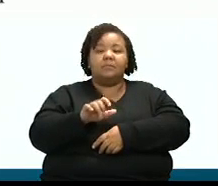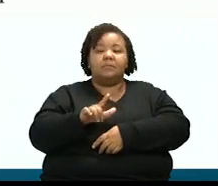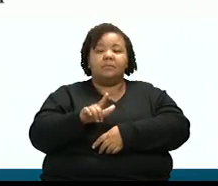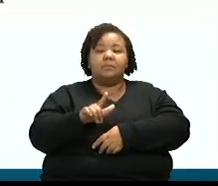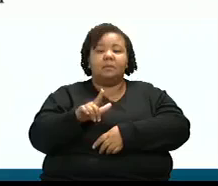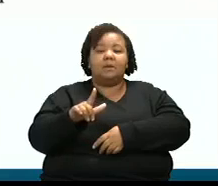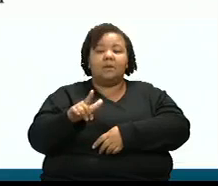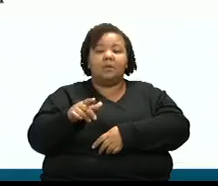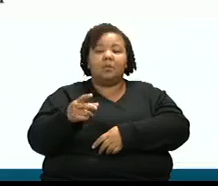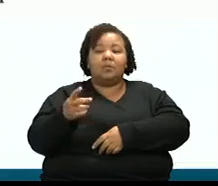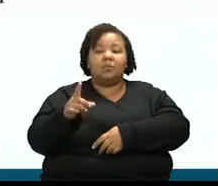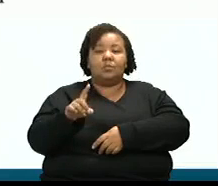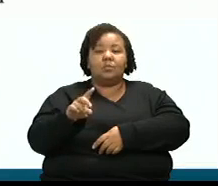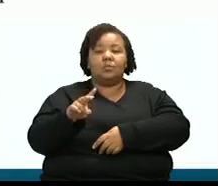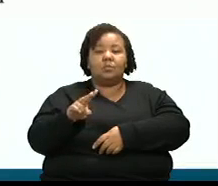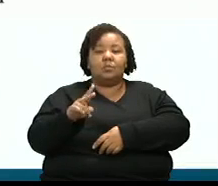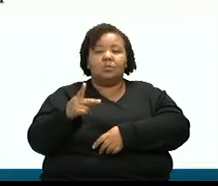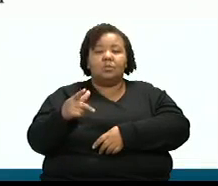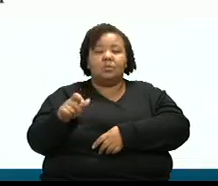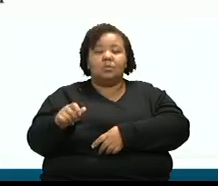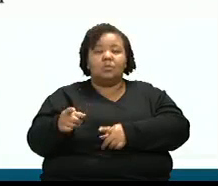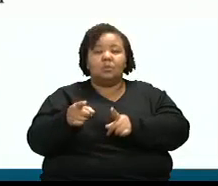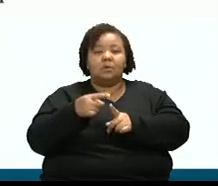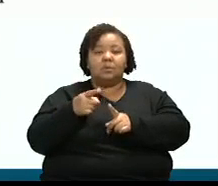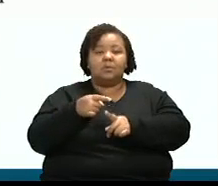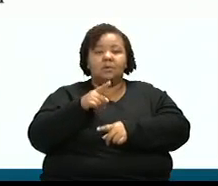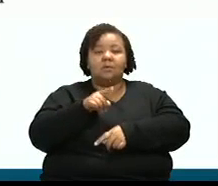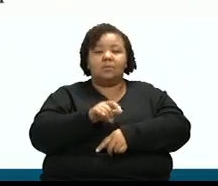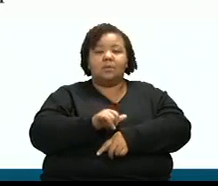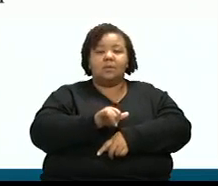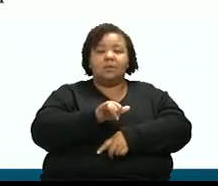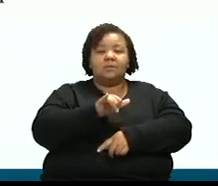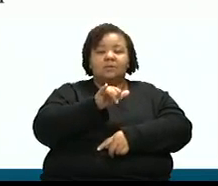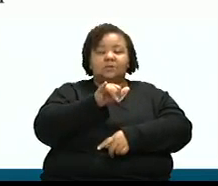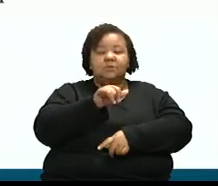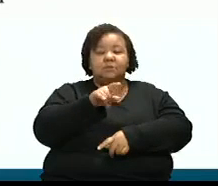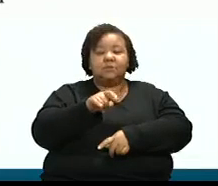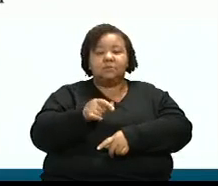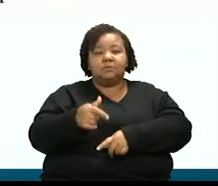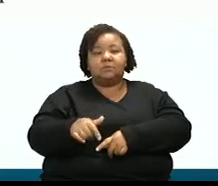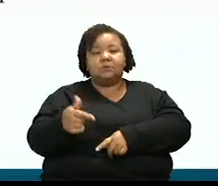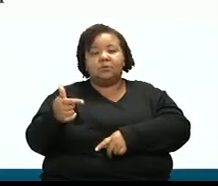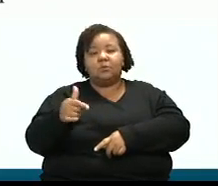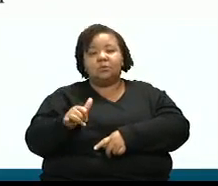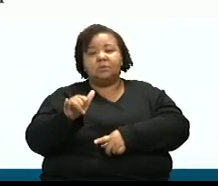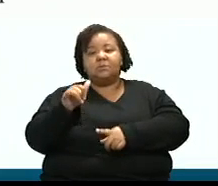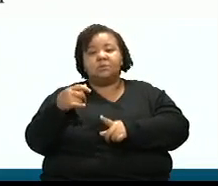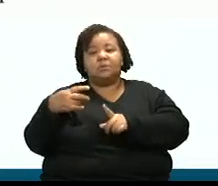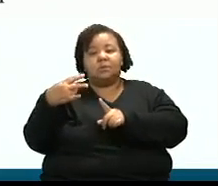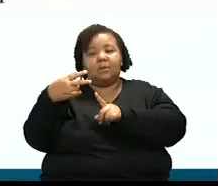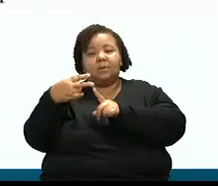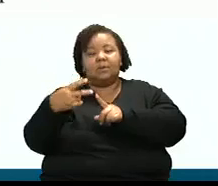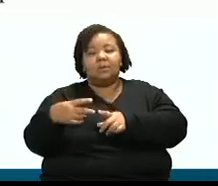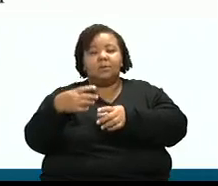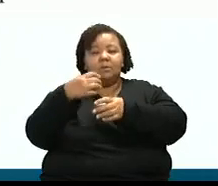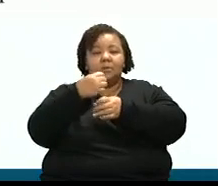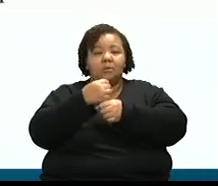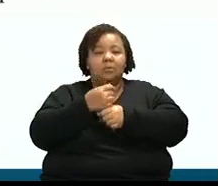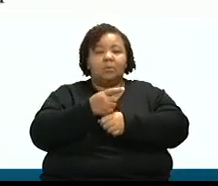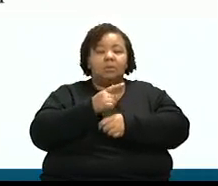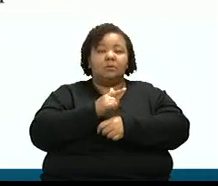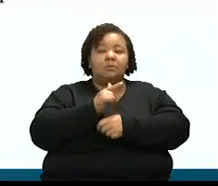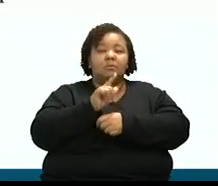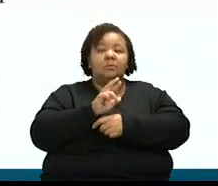campo f, cuja primeira componente é xy, a segunda é y². Calculando a integral dupla, eu